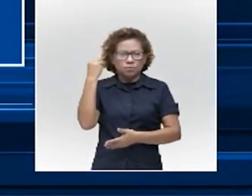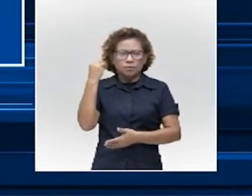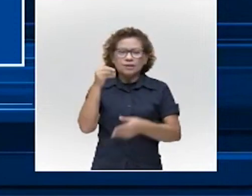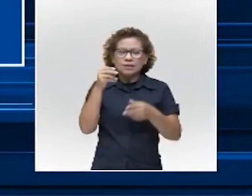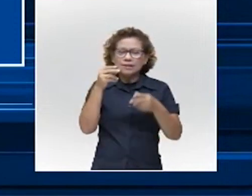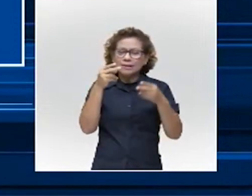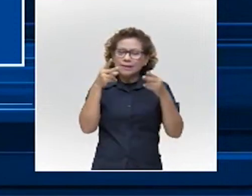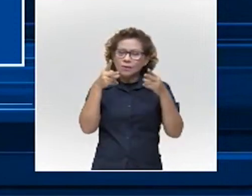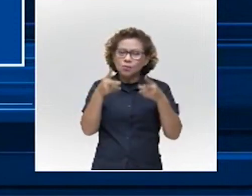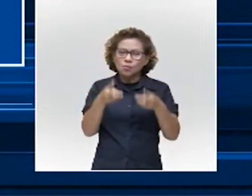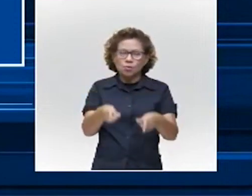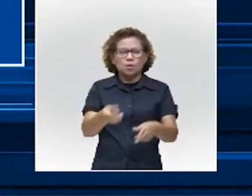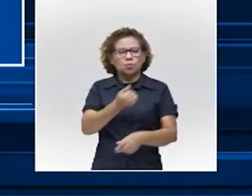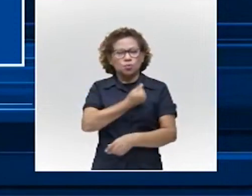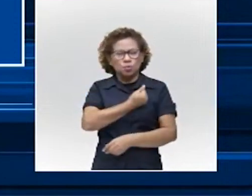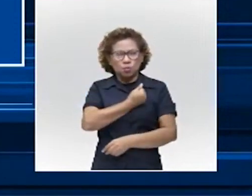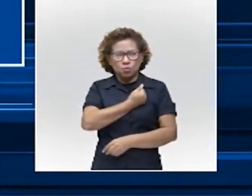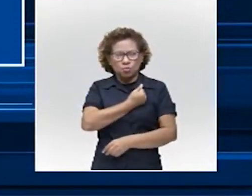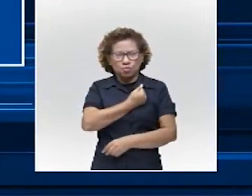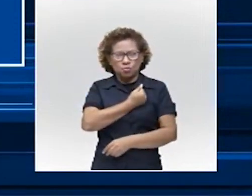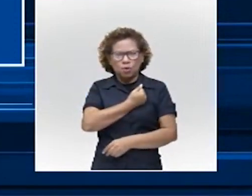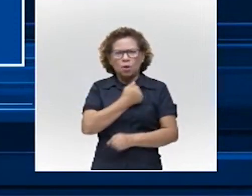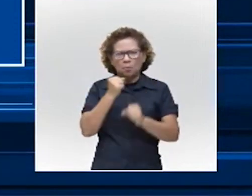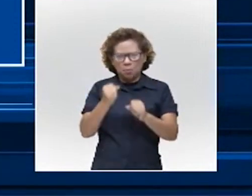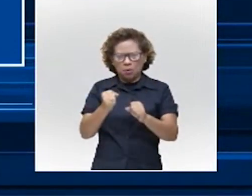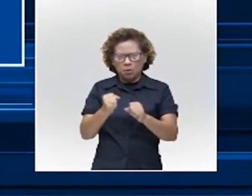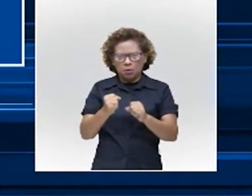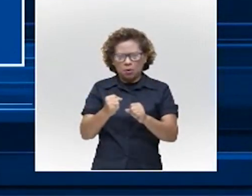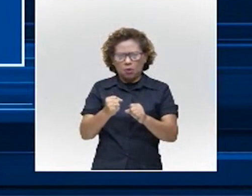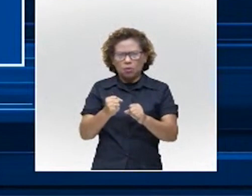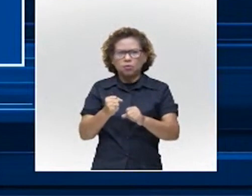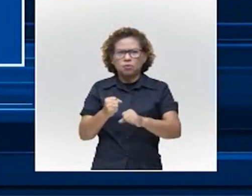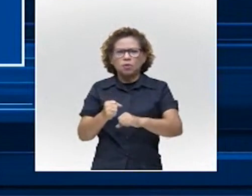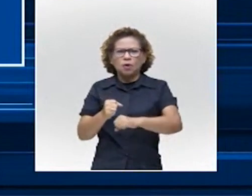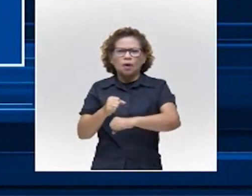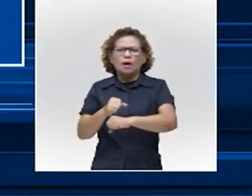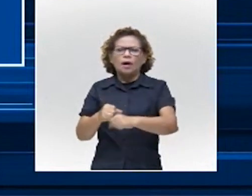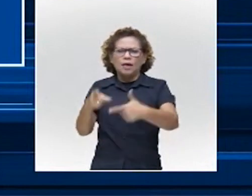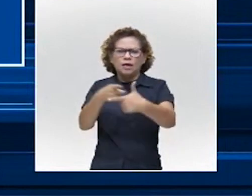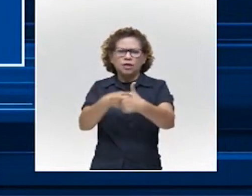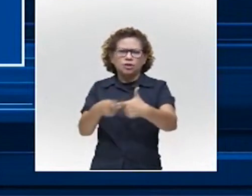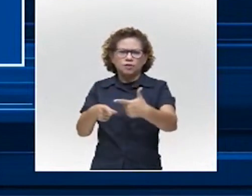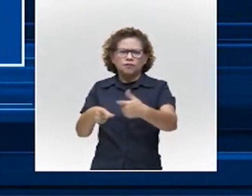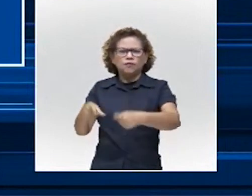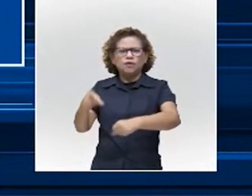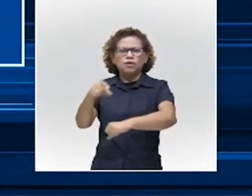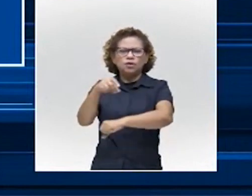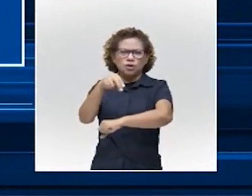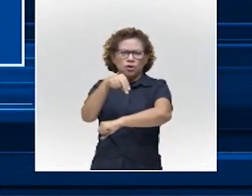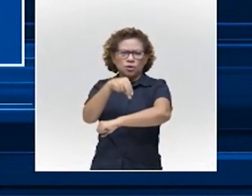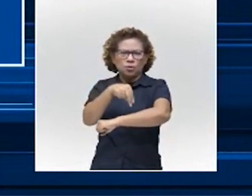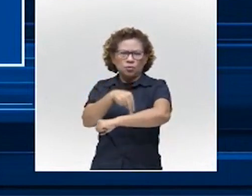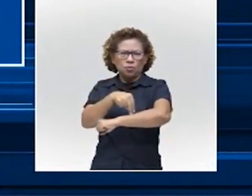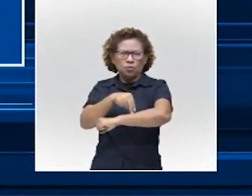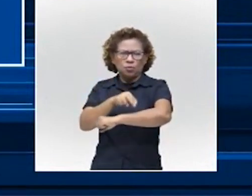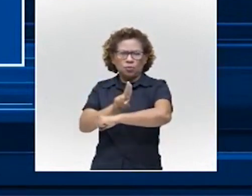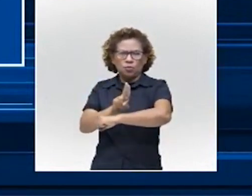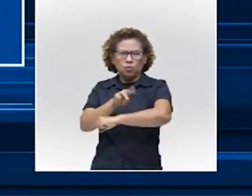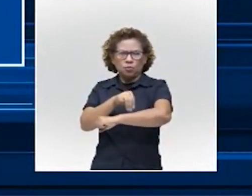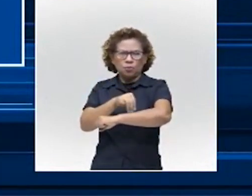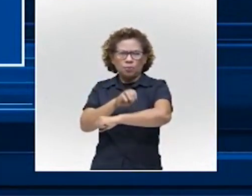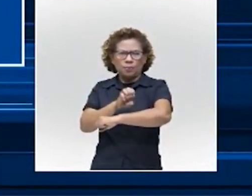mesmo número. Posso dividir o numerador por um número e o denominador por outro? Não. Nesse caso, então, a gente não